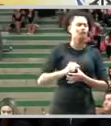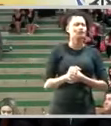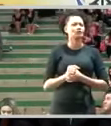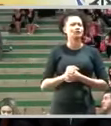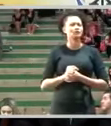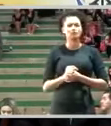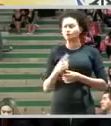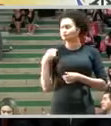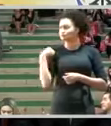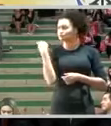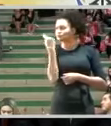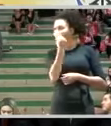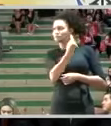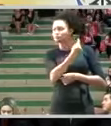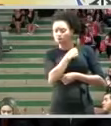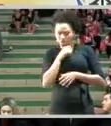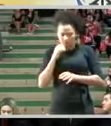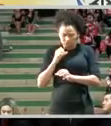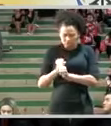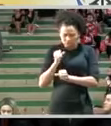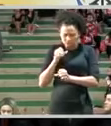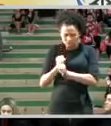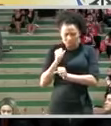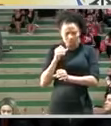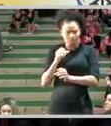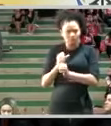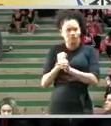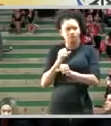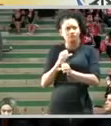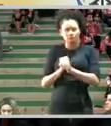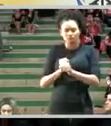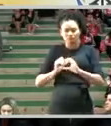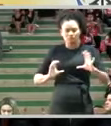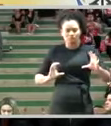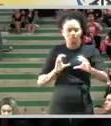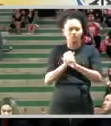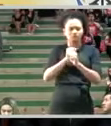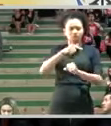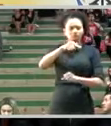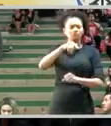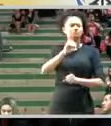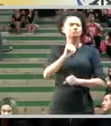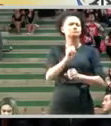Se nós fizermos a conta, 70 anos no total.